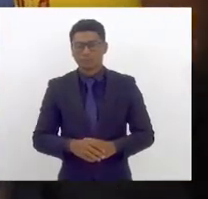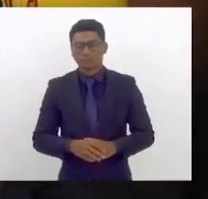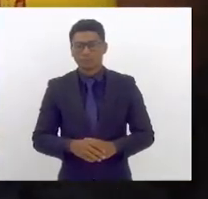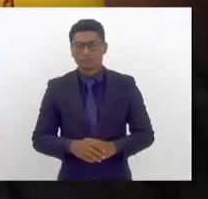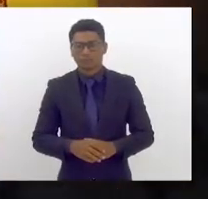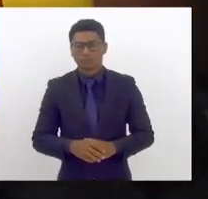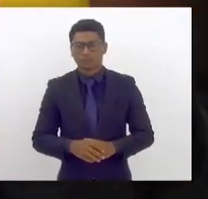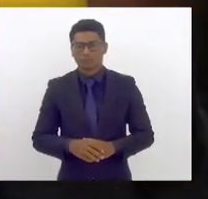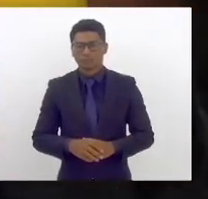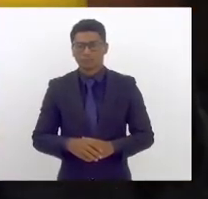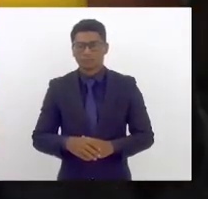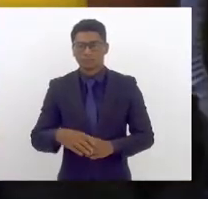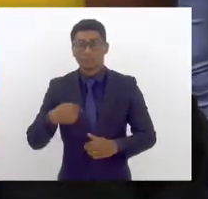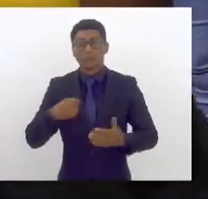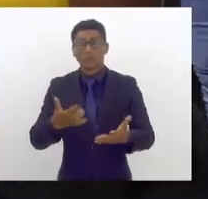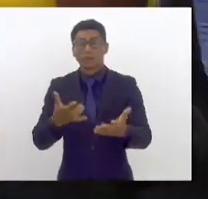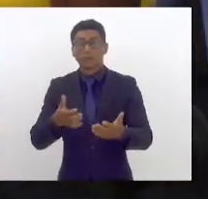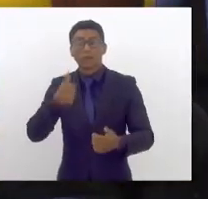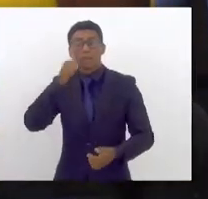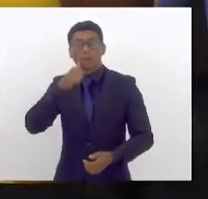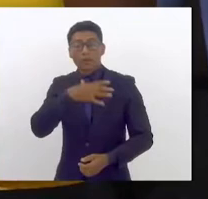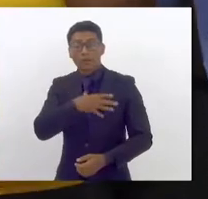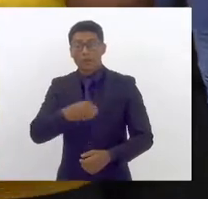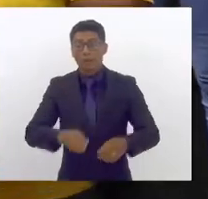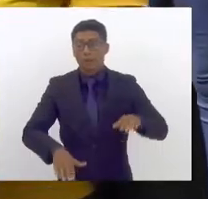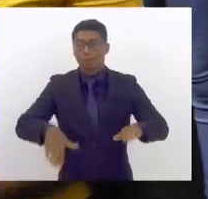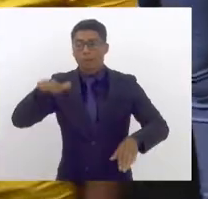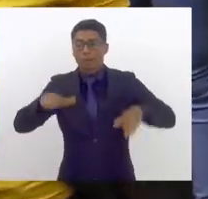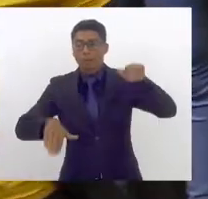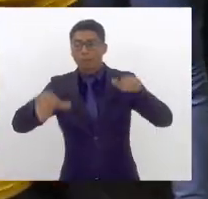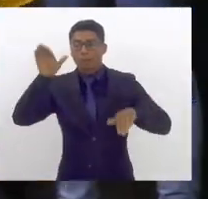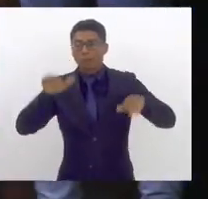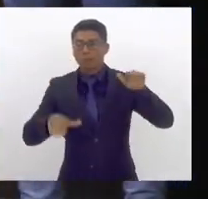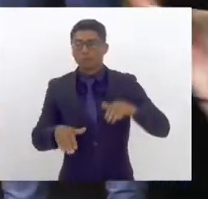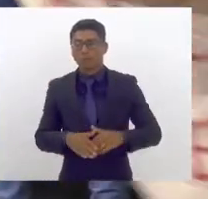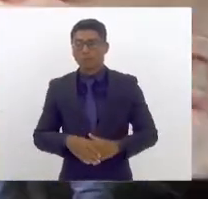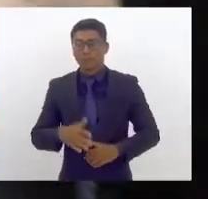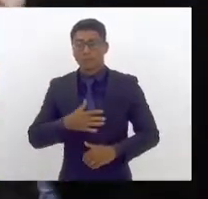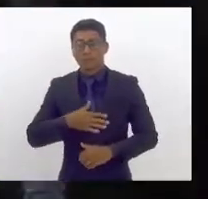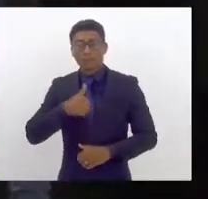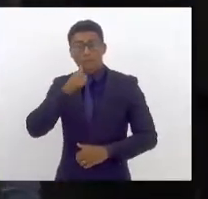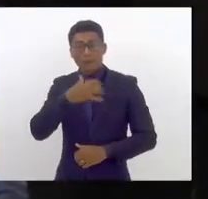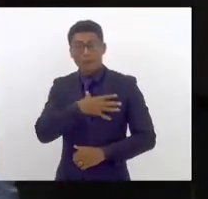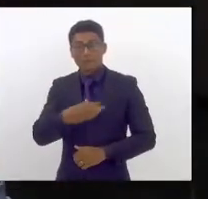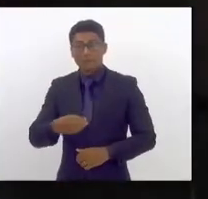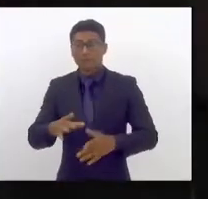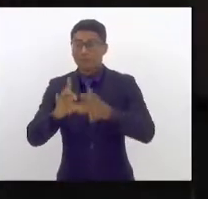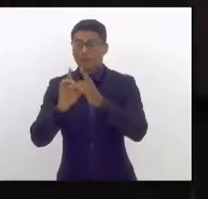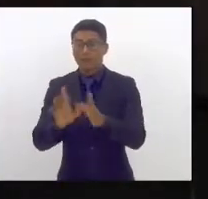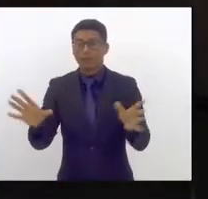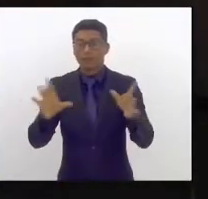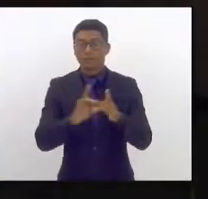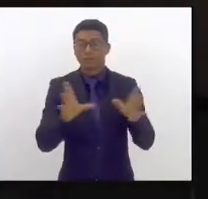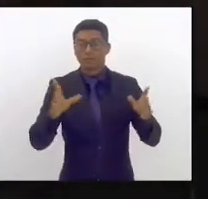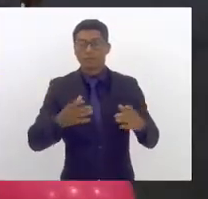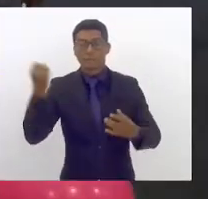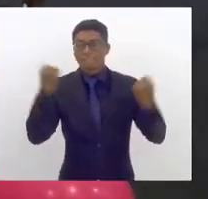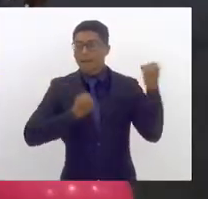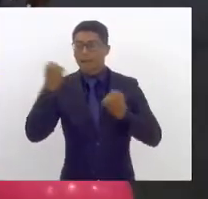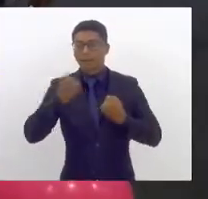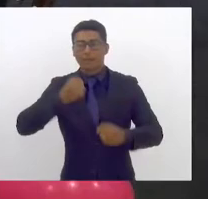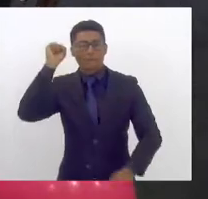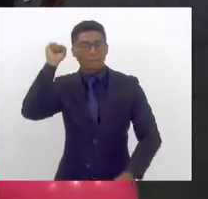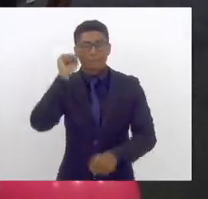frente eu quero investir as crianças Eu quero minhas filhas lindas para de nos matar Vai